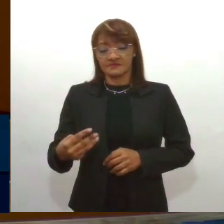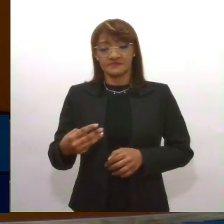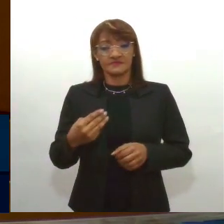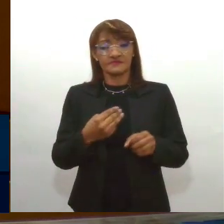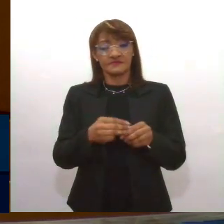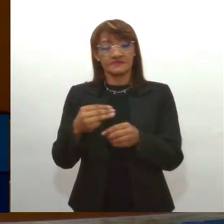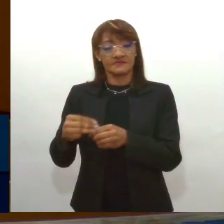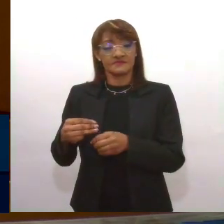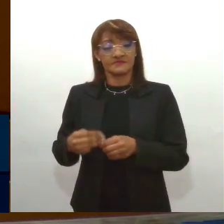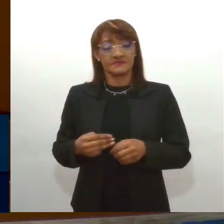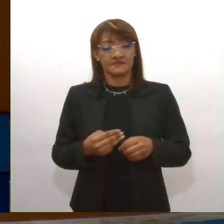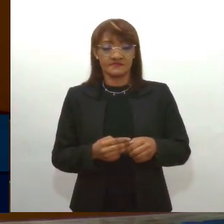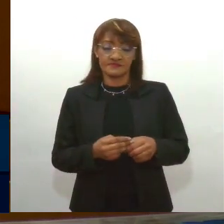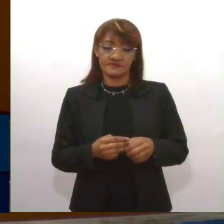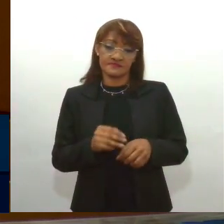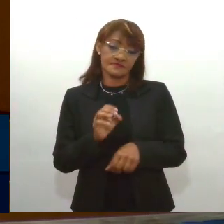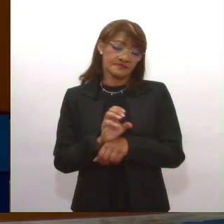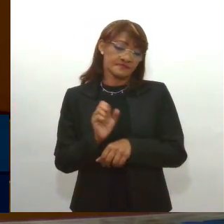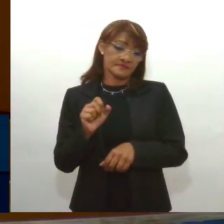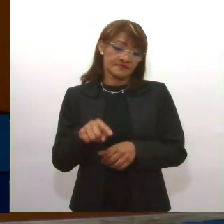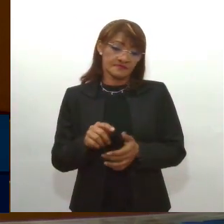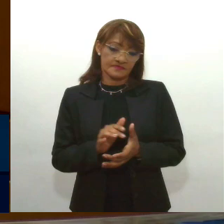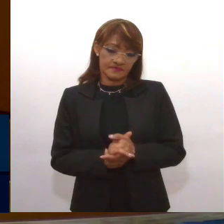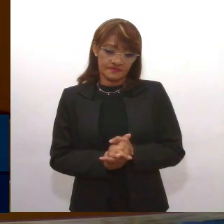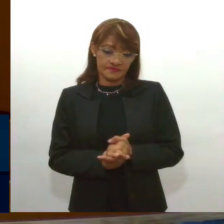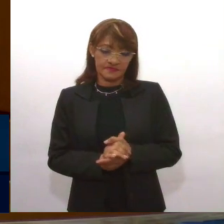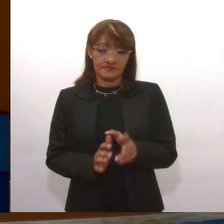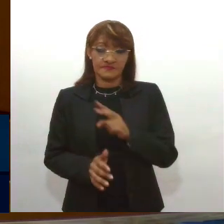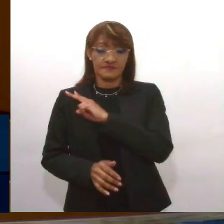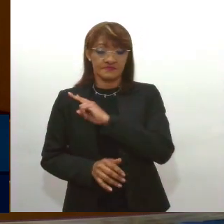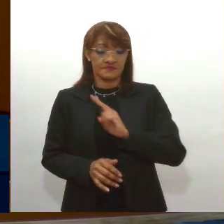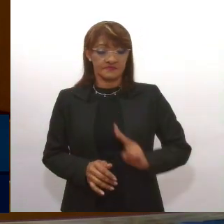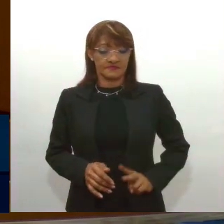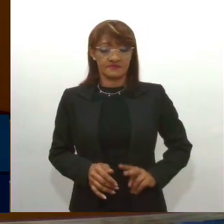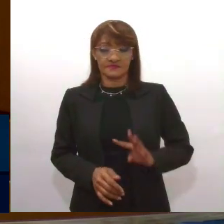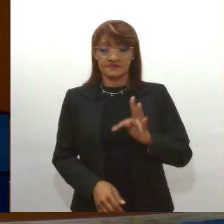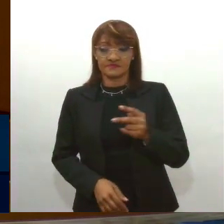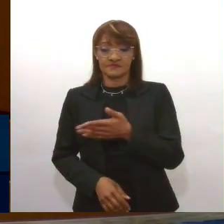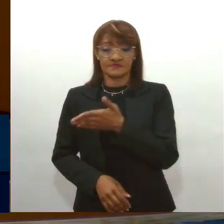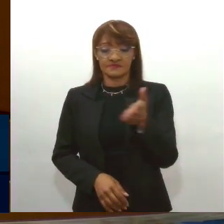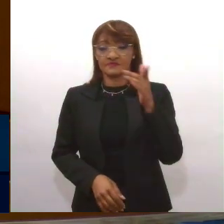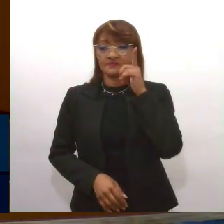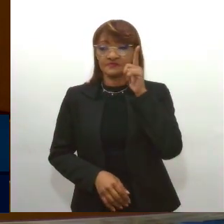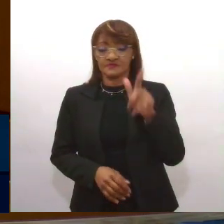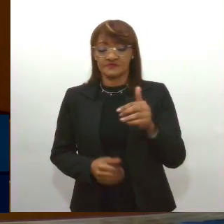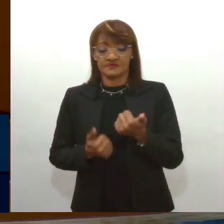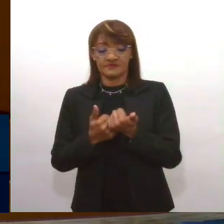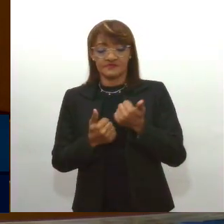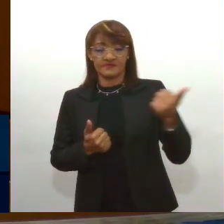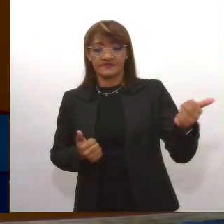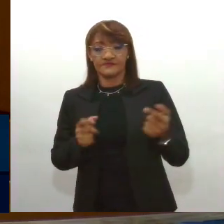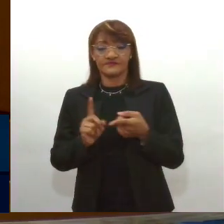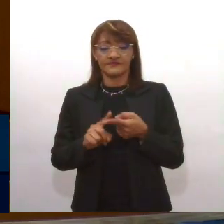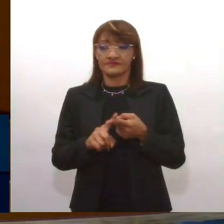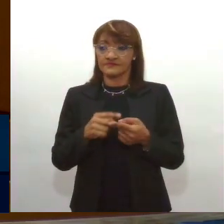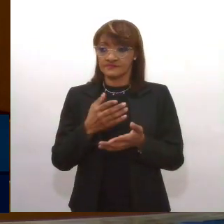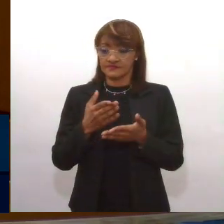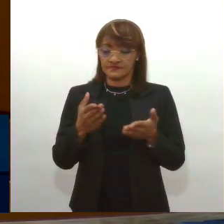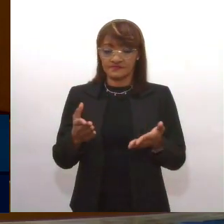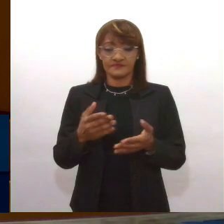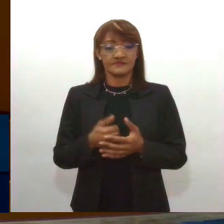Sergipe aos vereadores e vereadoras eleitos vice-prefeitos e vice-prefeitos desejar sucesso na